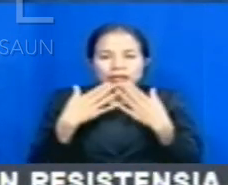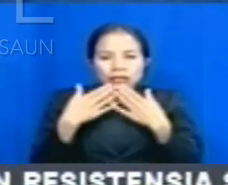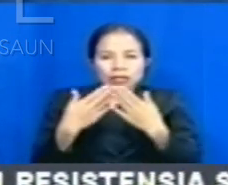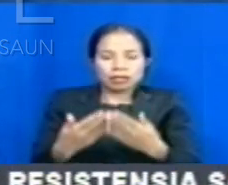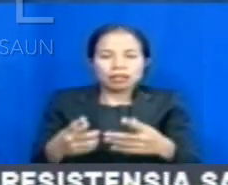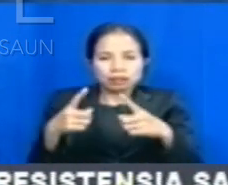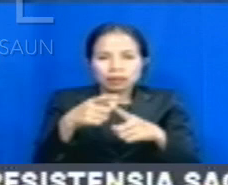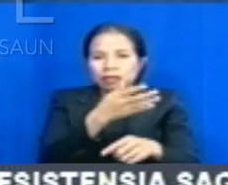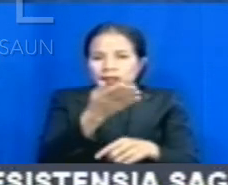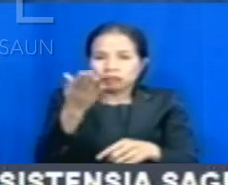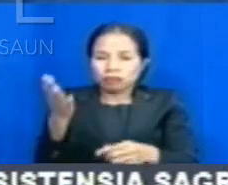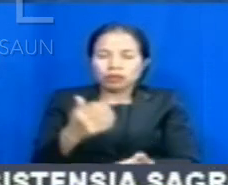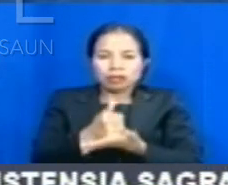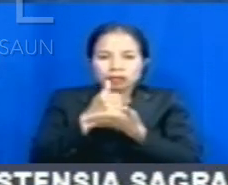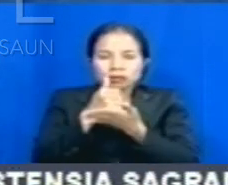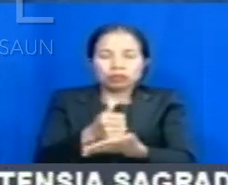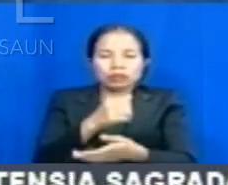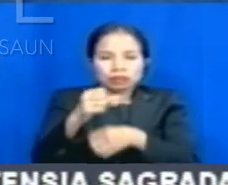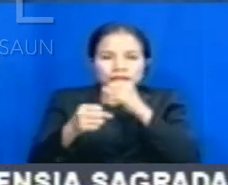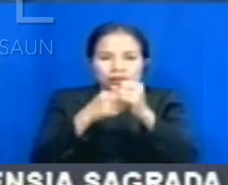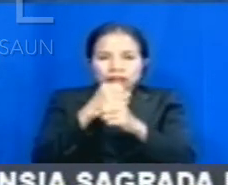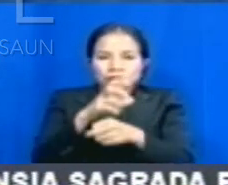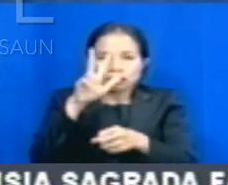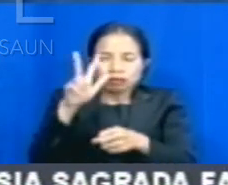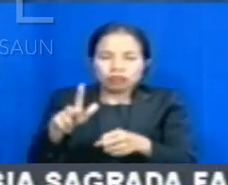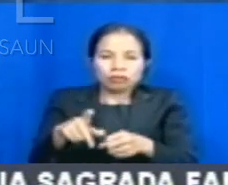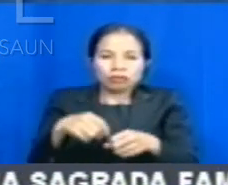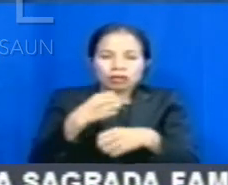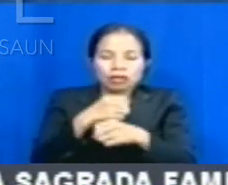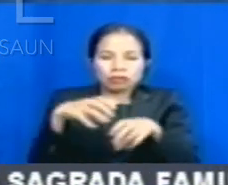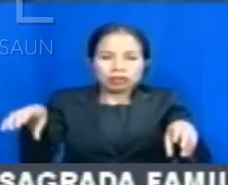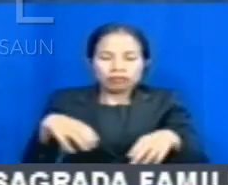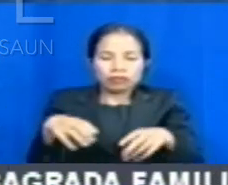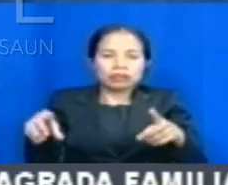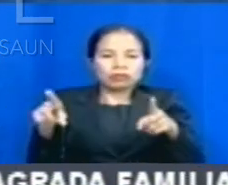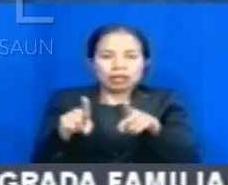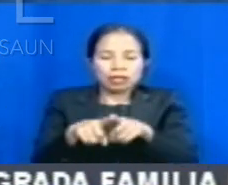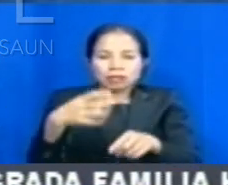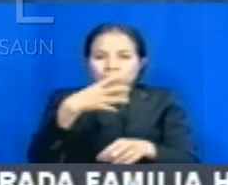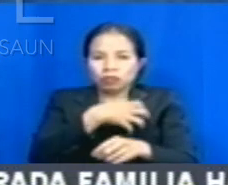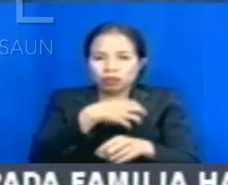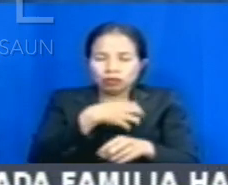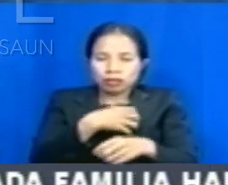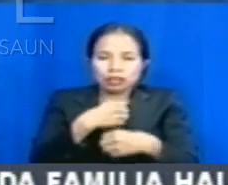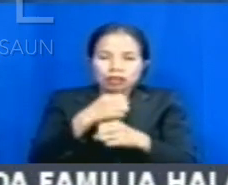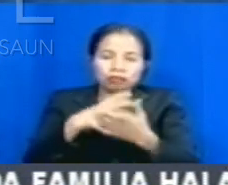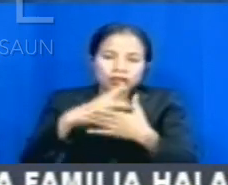agradecimento para o meu apoio durante Tinan Tolo para assuntos inicia desenvolvimento